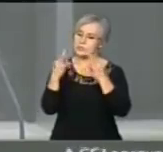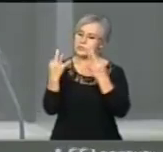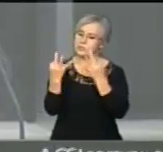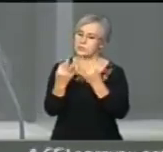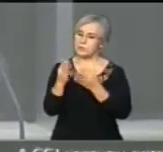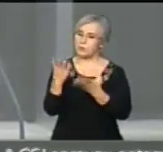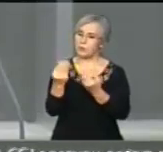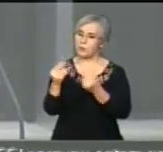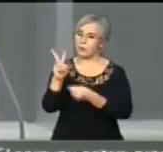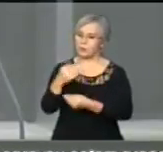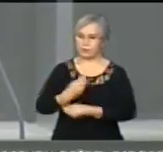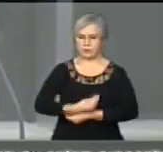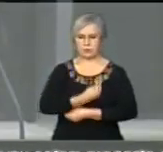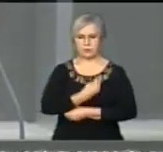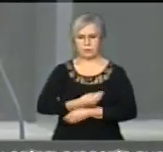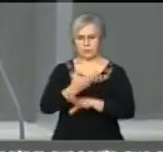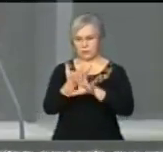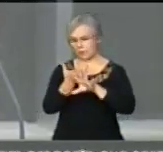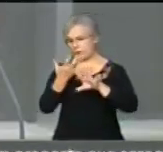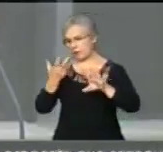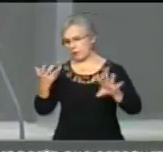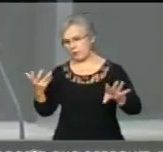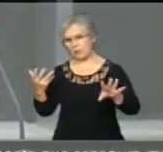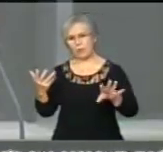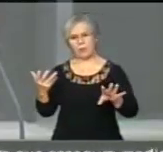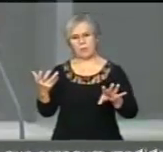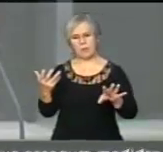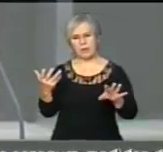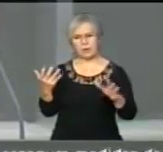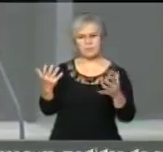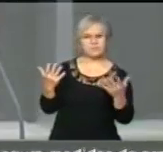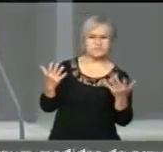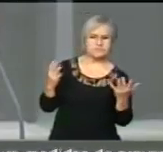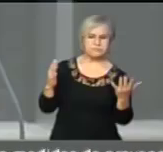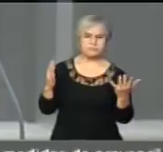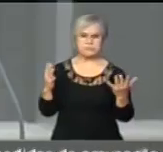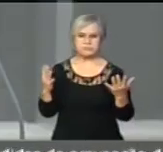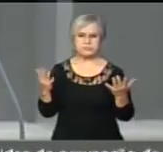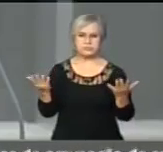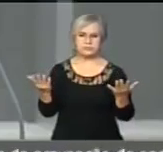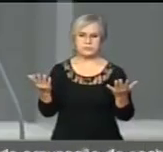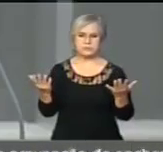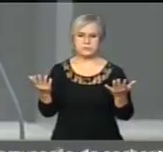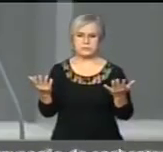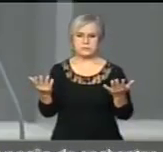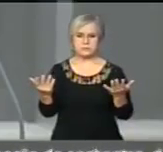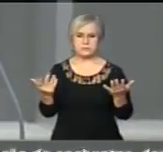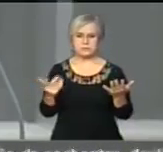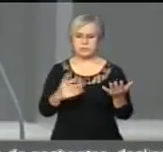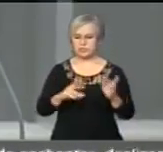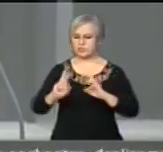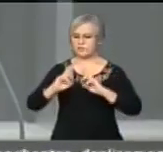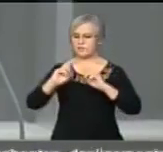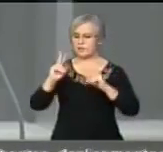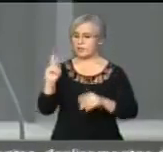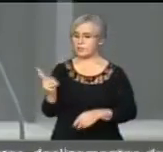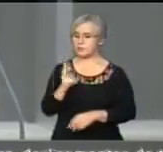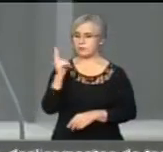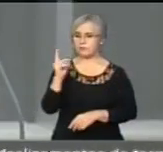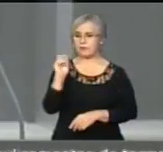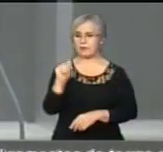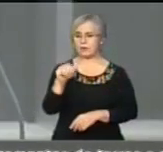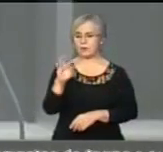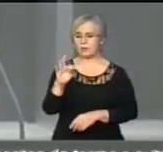muitas vezes uma transição completamente desrespeitadora de valores antropológicos, culturais e